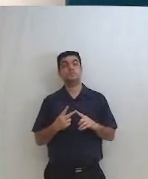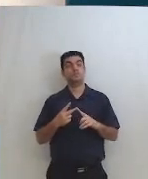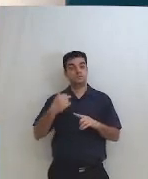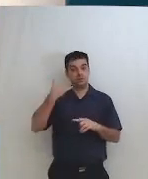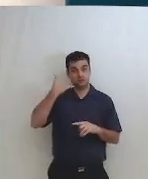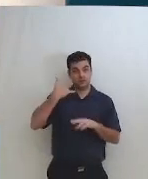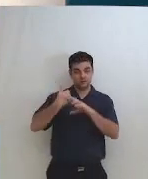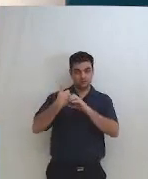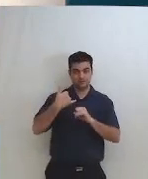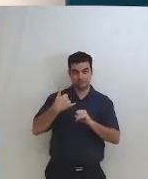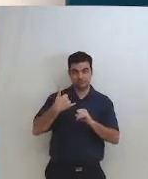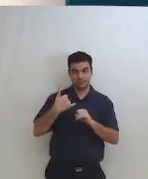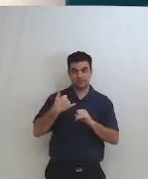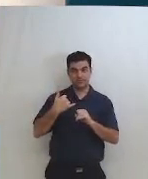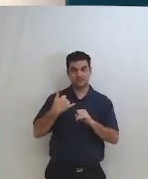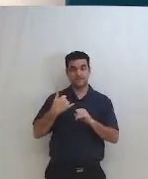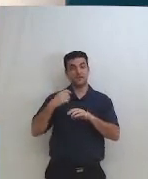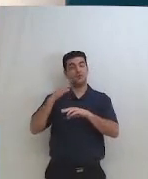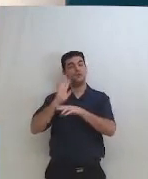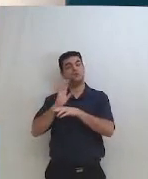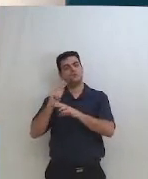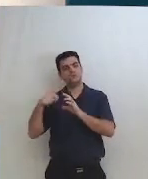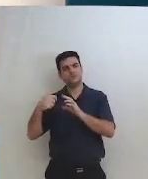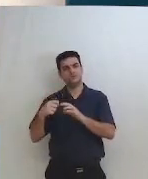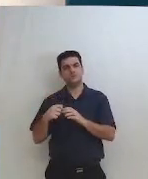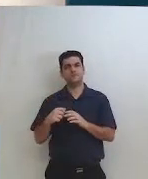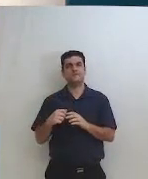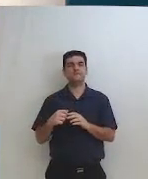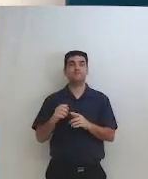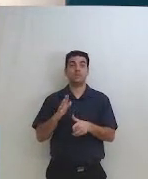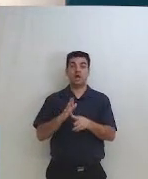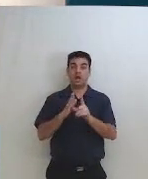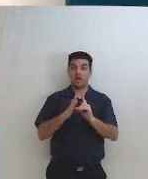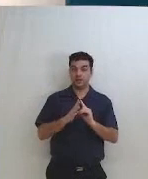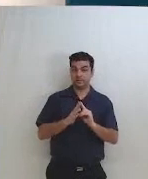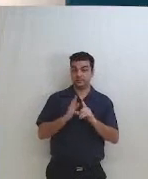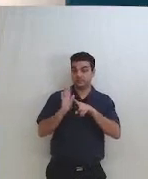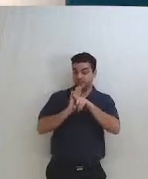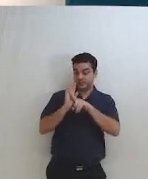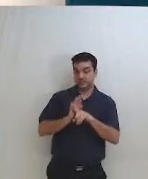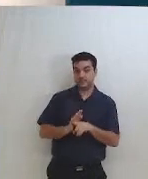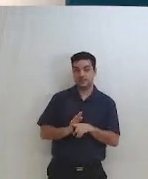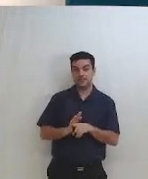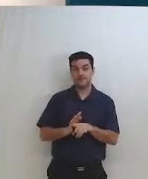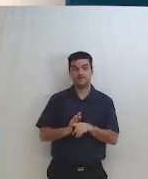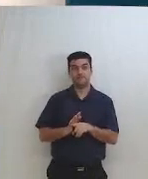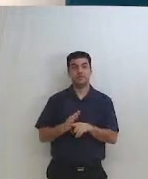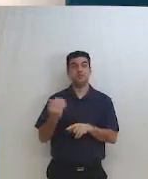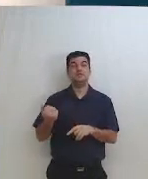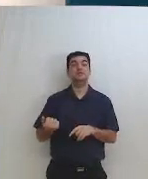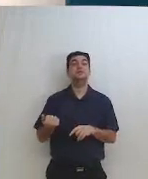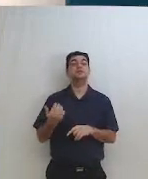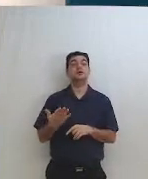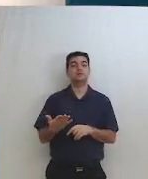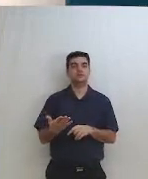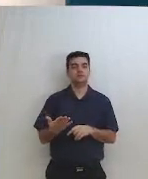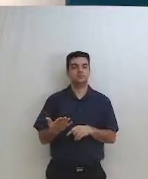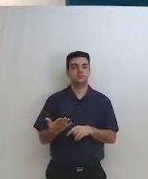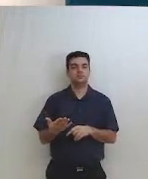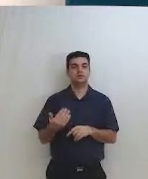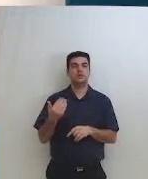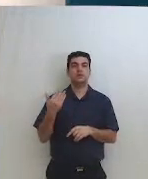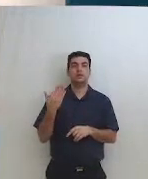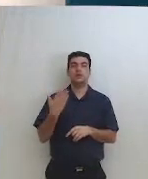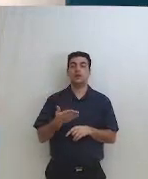imagens, antes de ser periciado, de ser entregue ao GAECO, ao Ministério